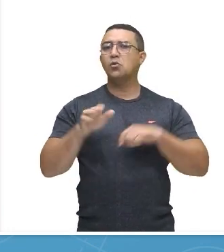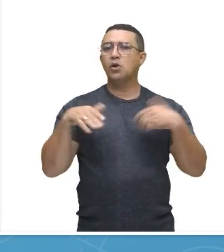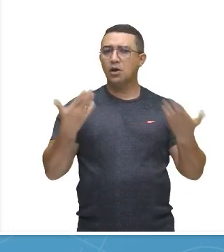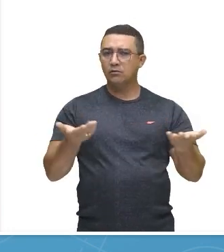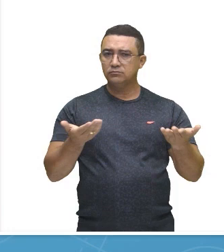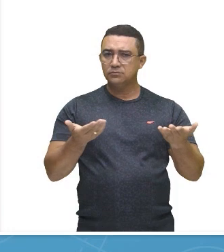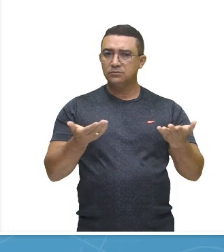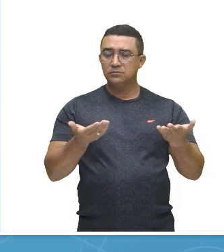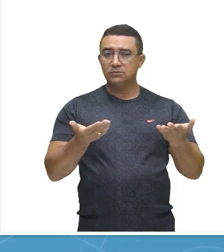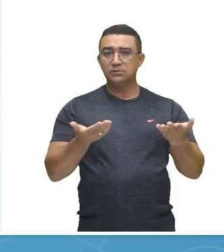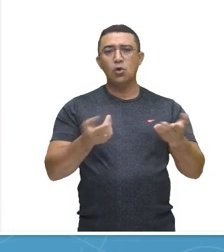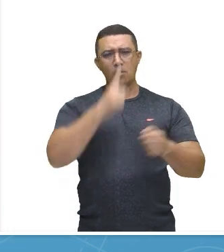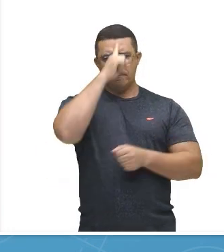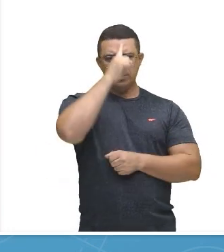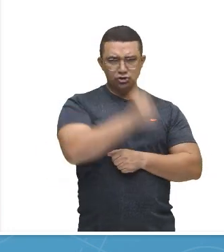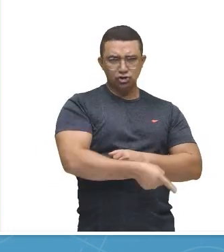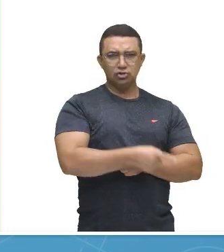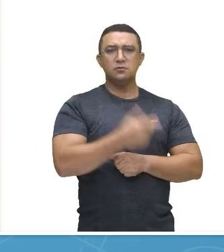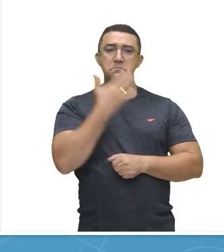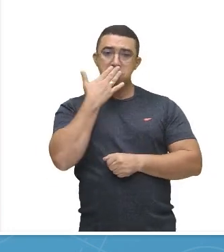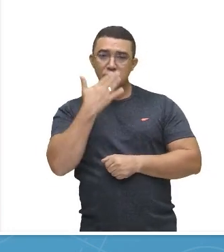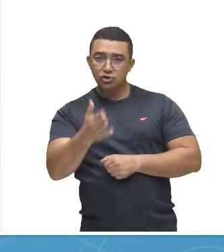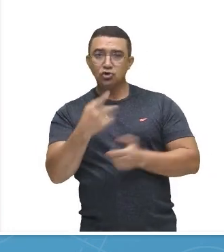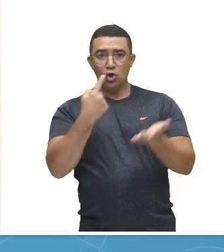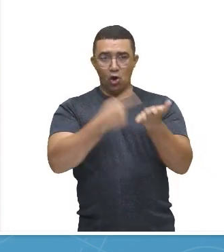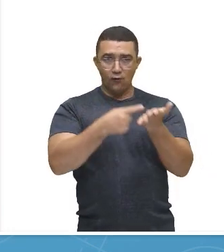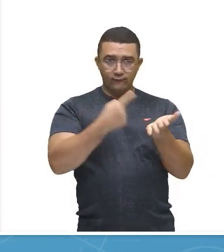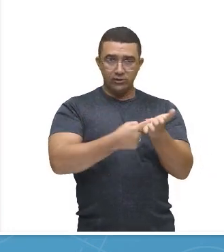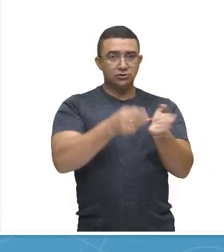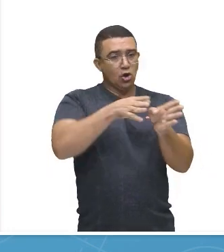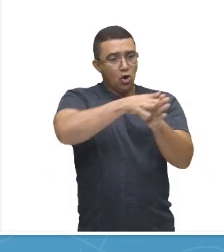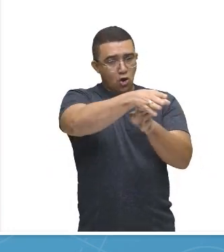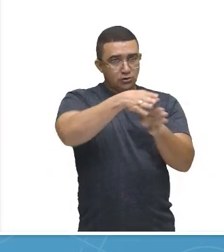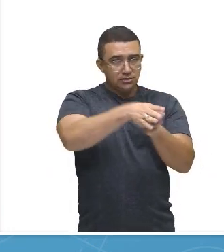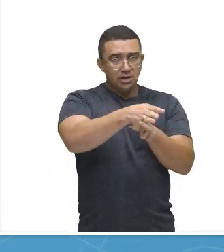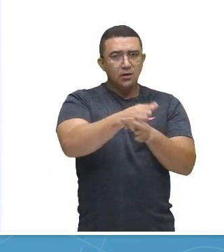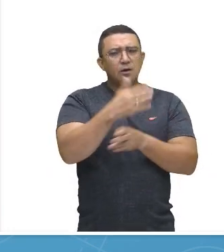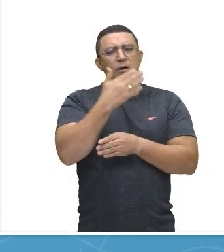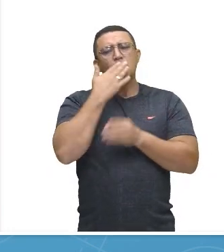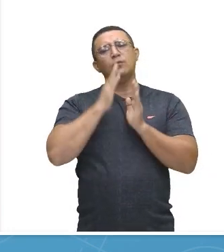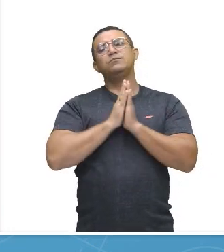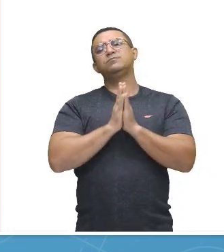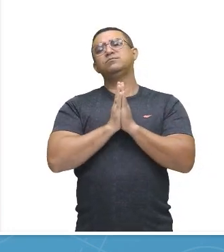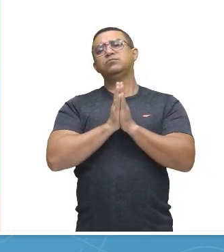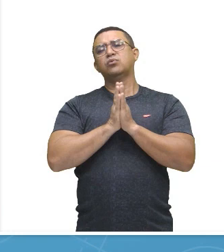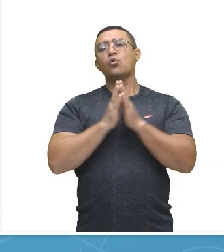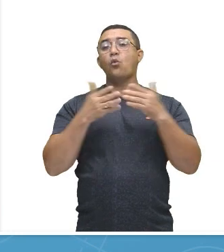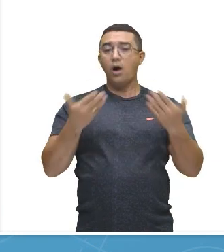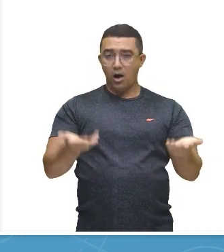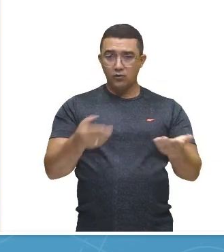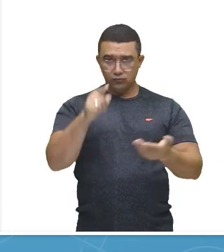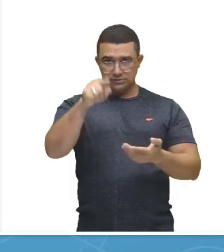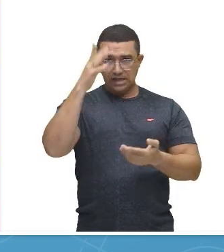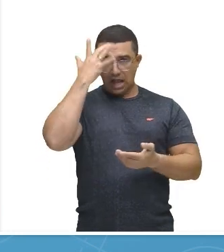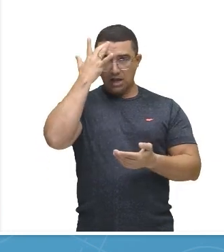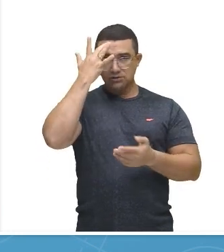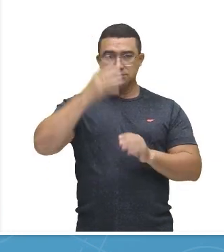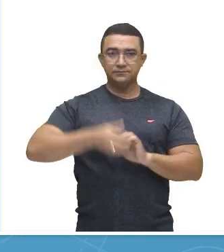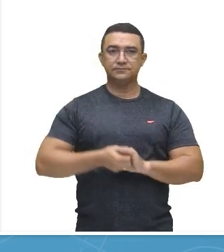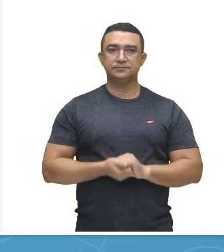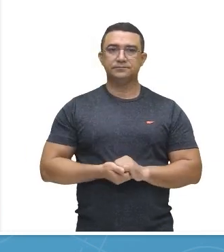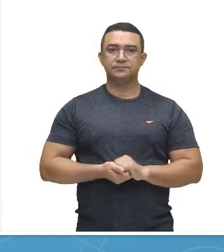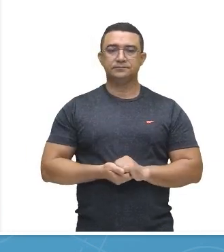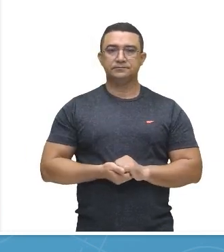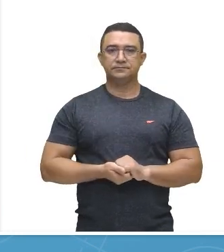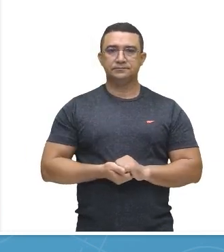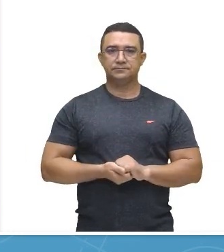súplica? O que você acha? Ordem, pedido, convite, conselho ou súplica? O que você acha, hein? O que foi aí?